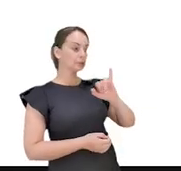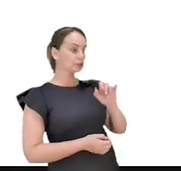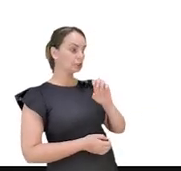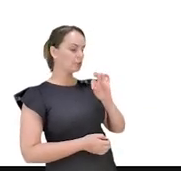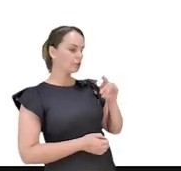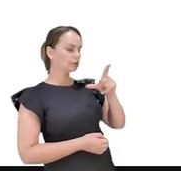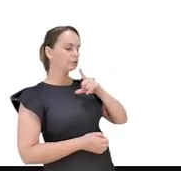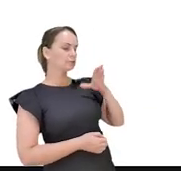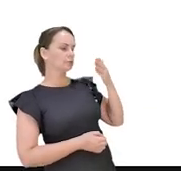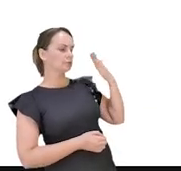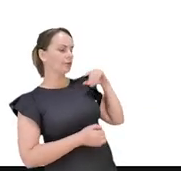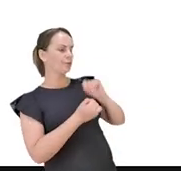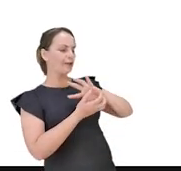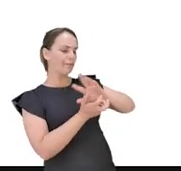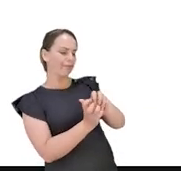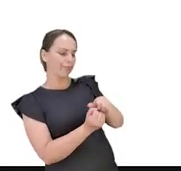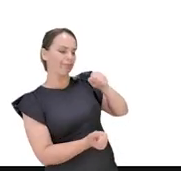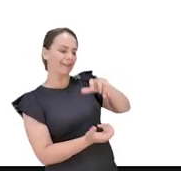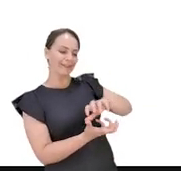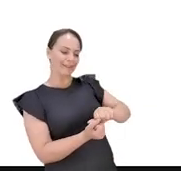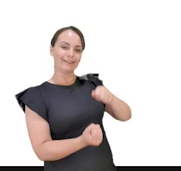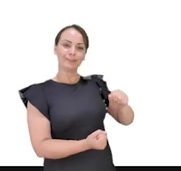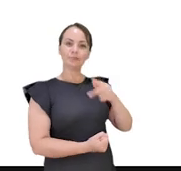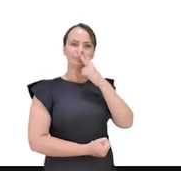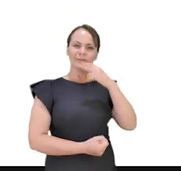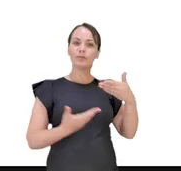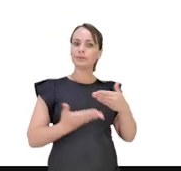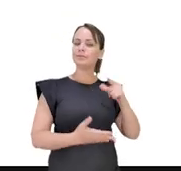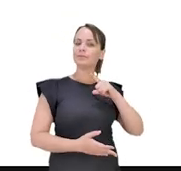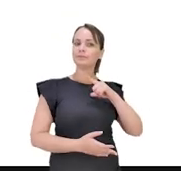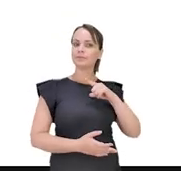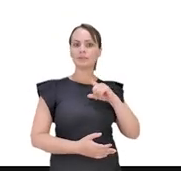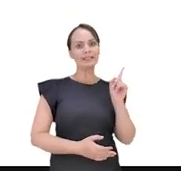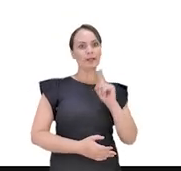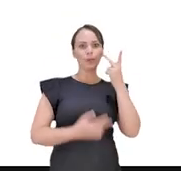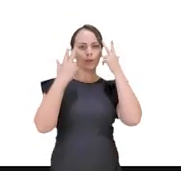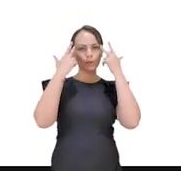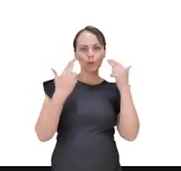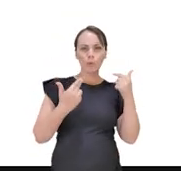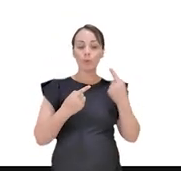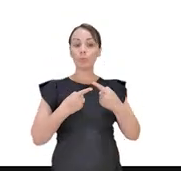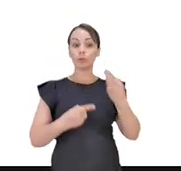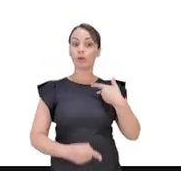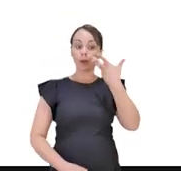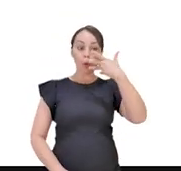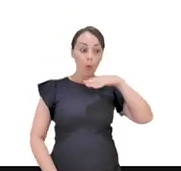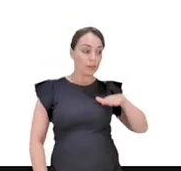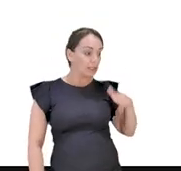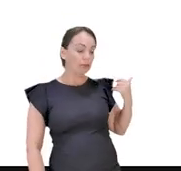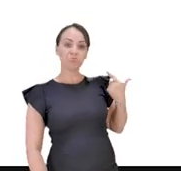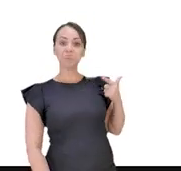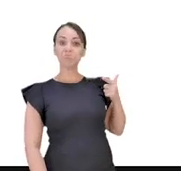que fazer slime, eu acho que essa época até está acontecendo, não era muito comum. Quando eu era criança, isso não acontecia muito. Mas